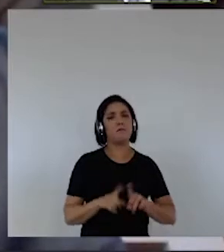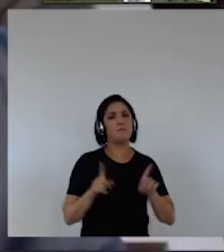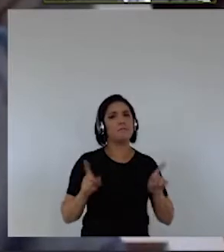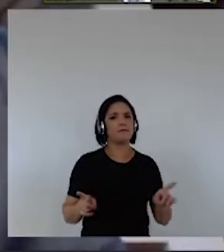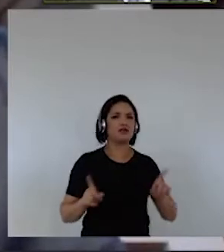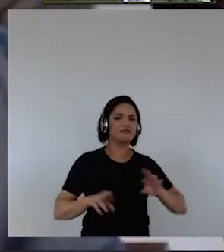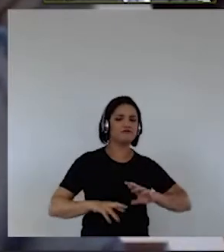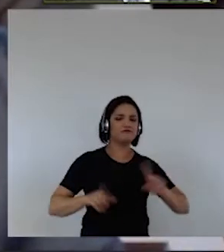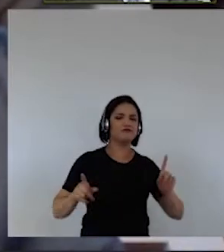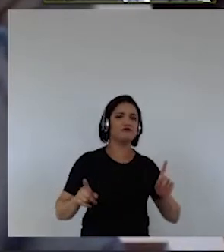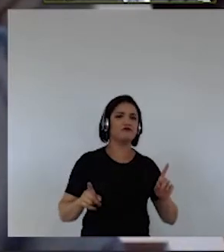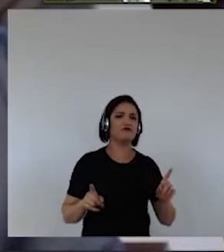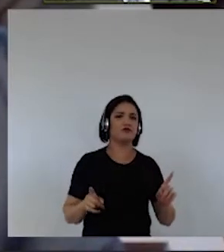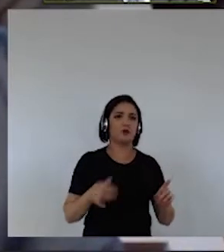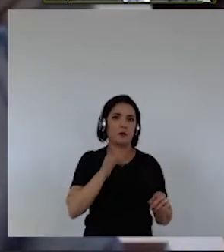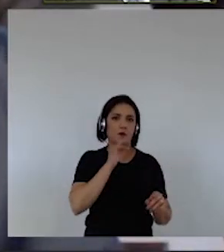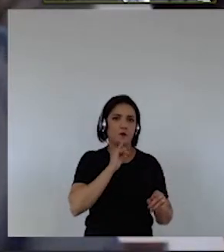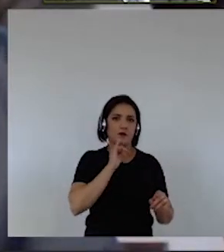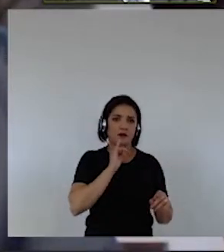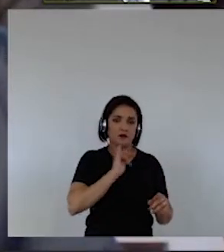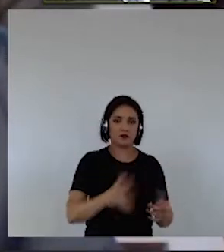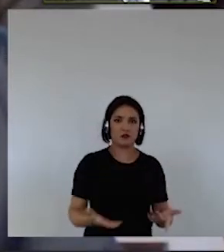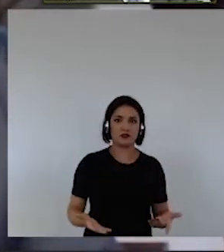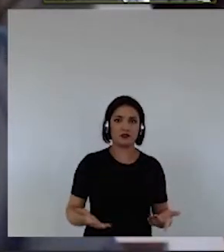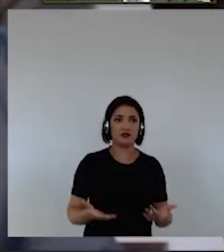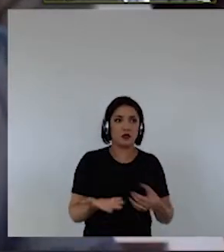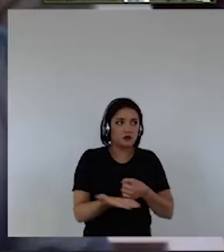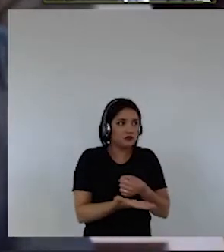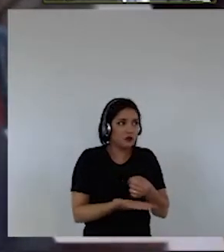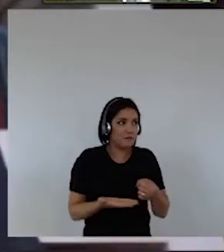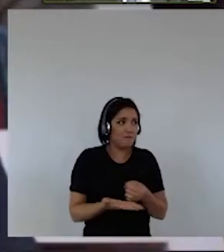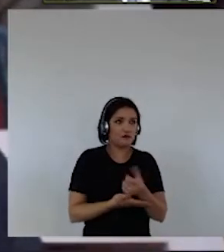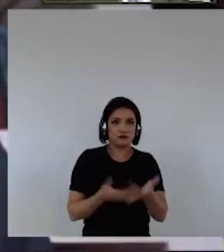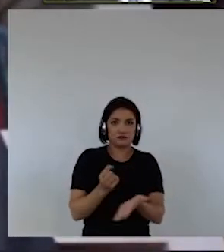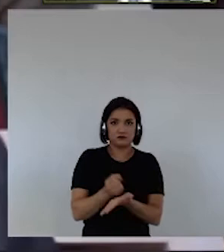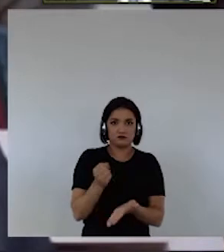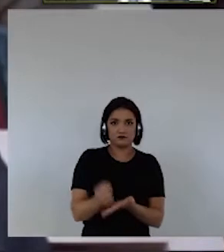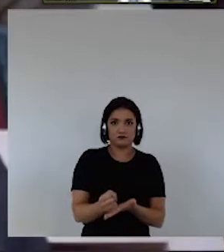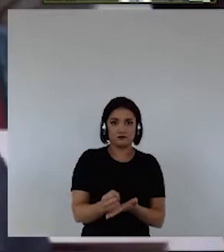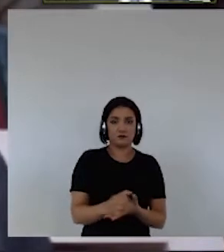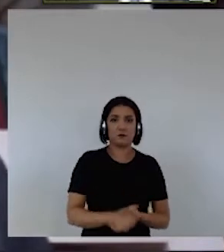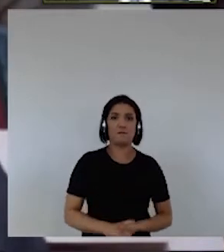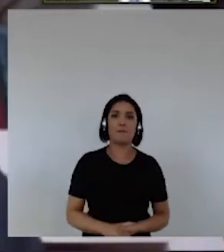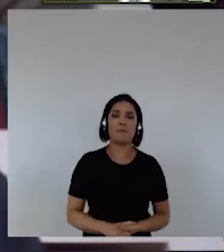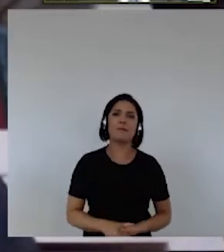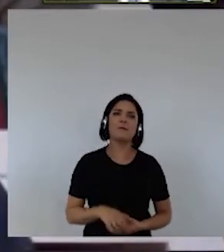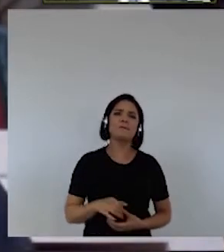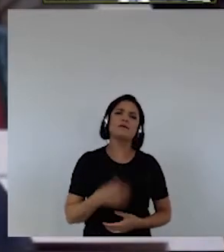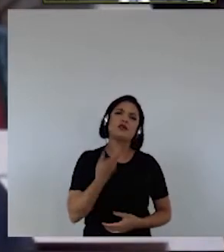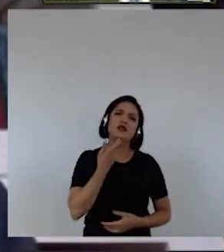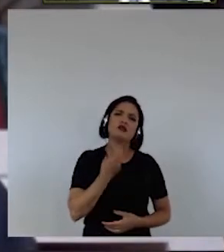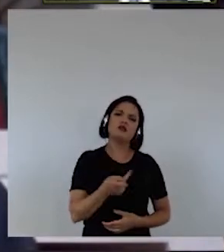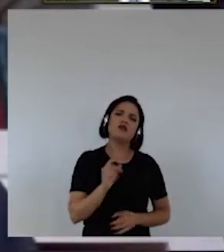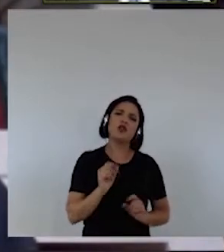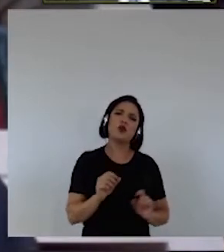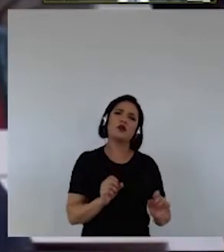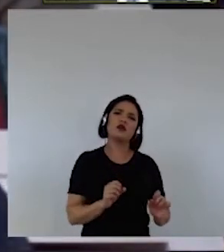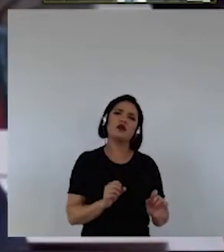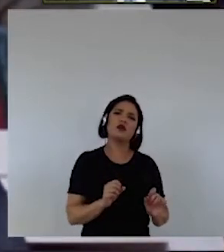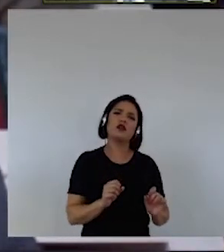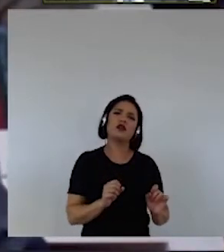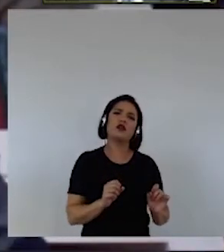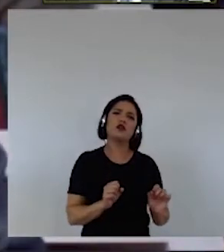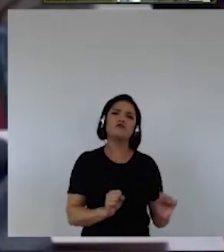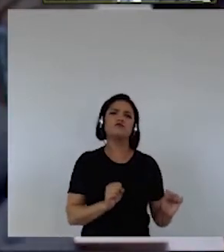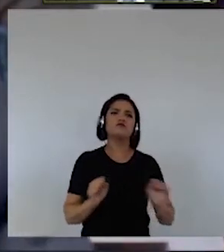pouco diferentes, por exemplo, da alteração das bases contratuais. Né? Se a gente for falar de força maior e fato fortuito,